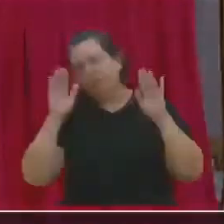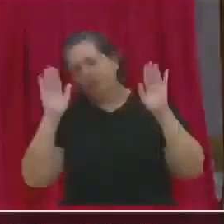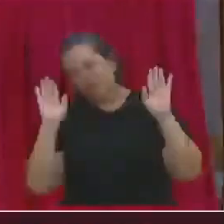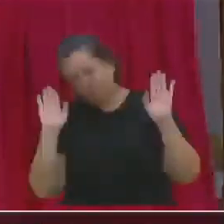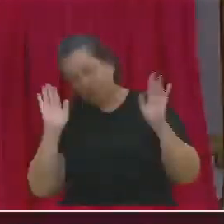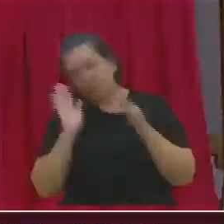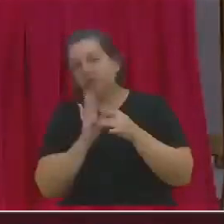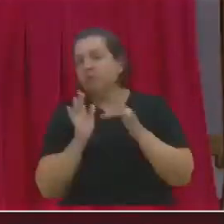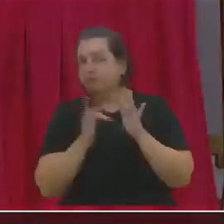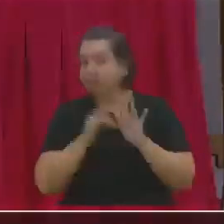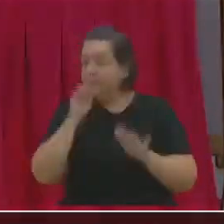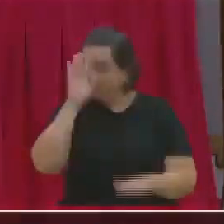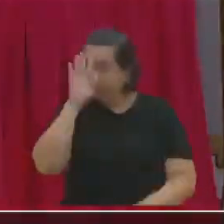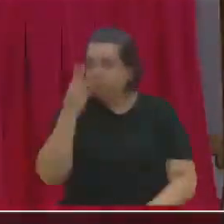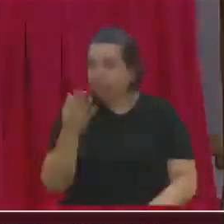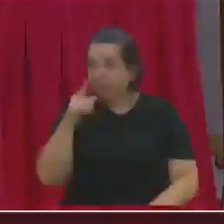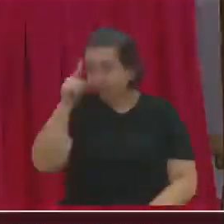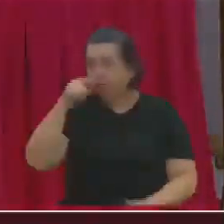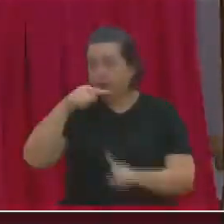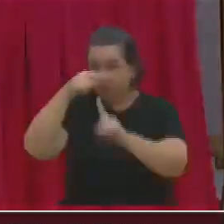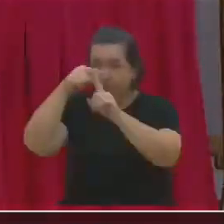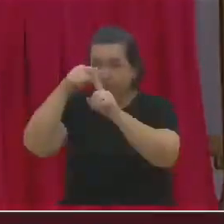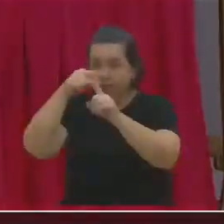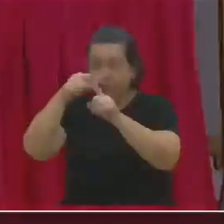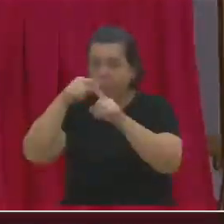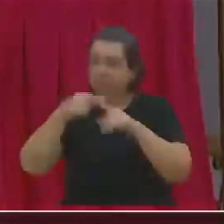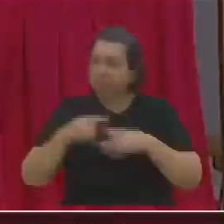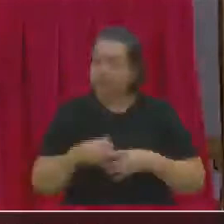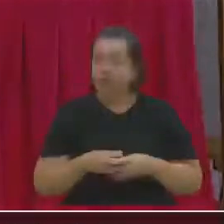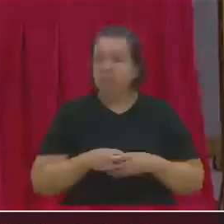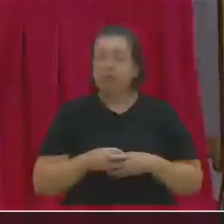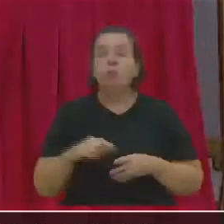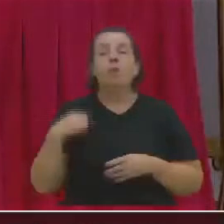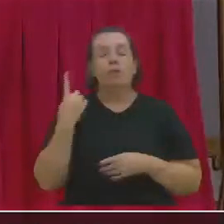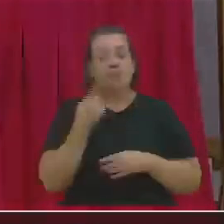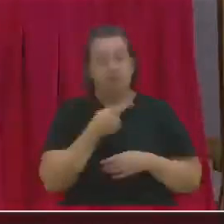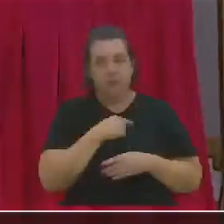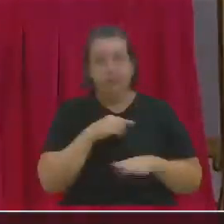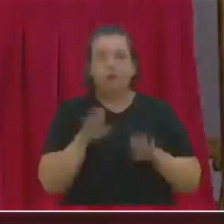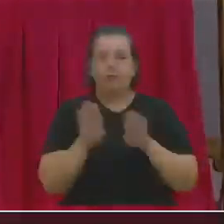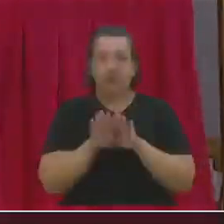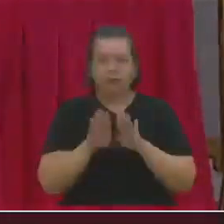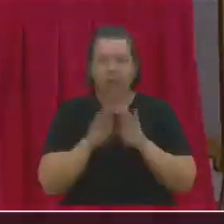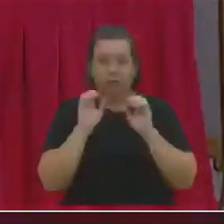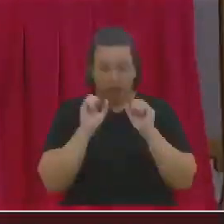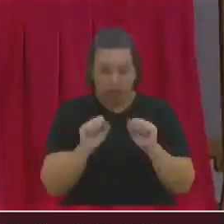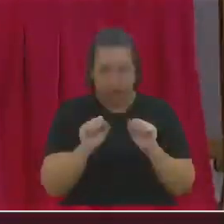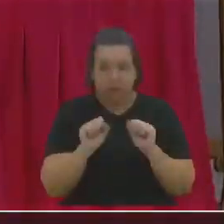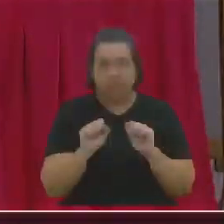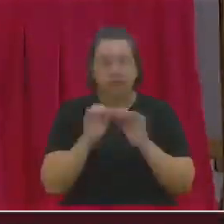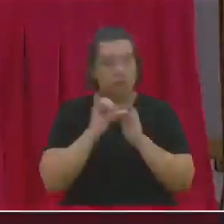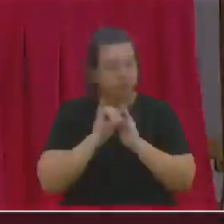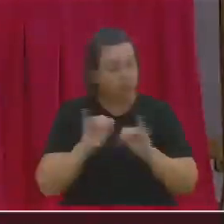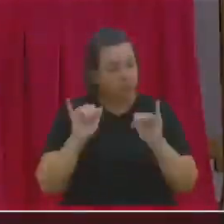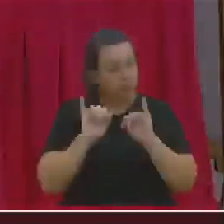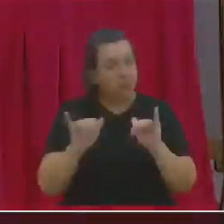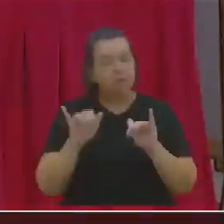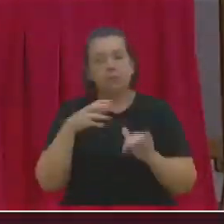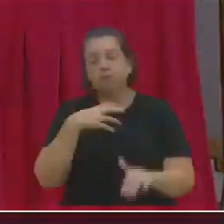Senhor no madeiro da cruz. Podemos até dizer que uma